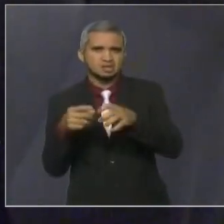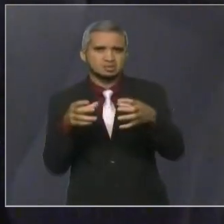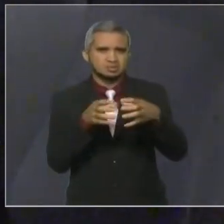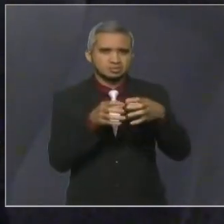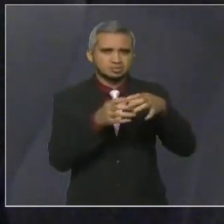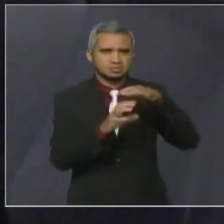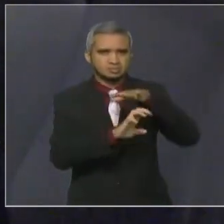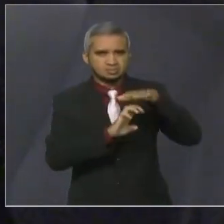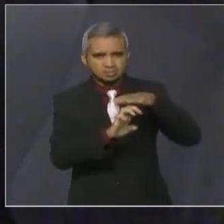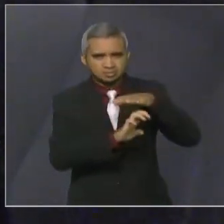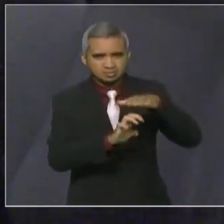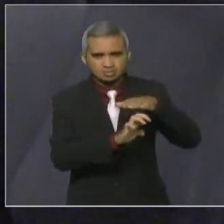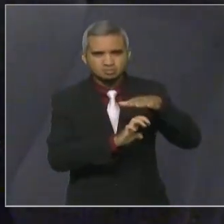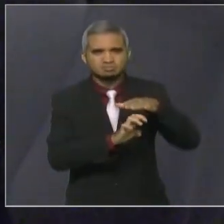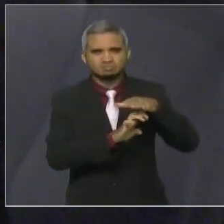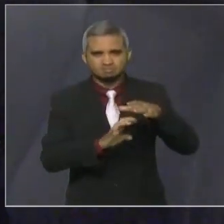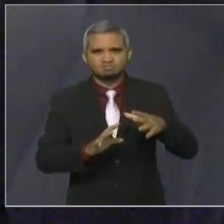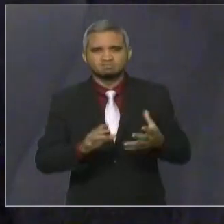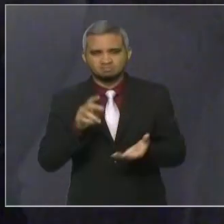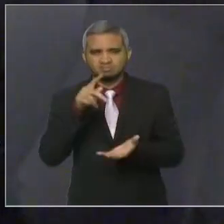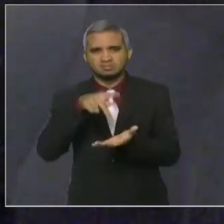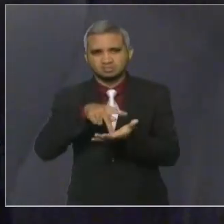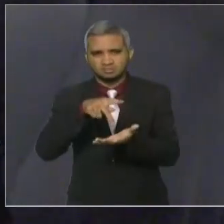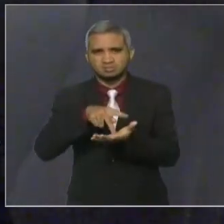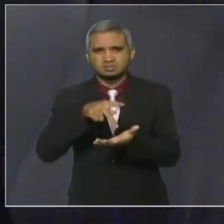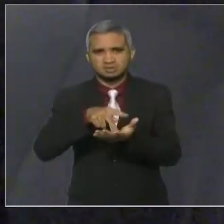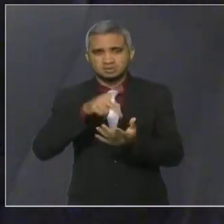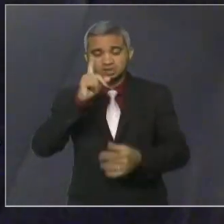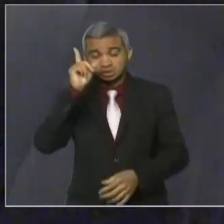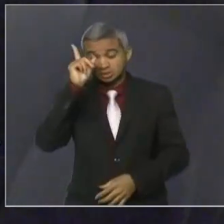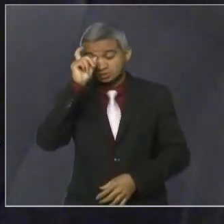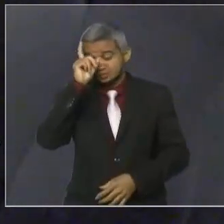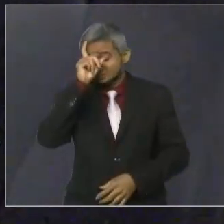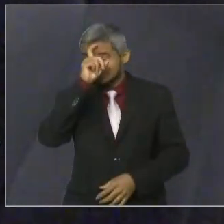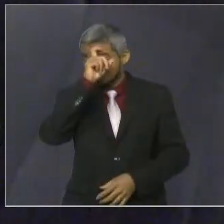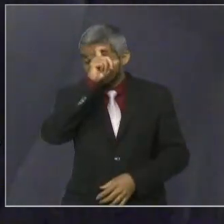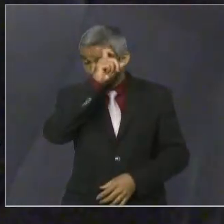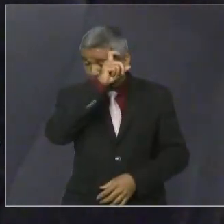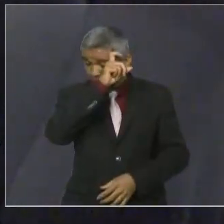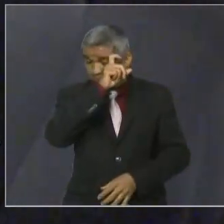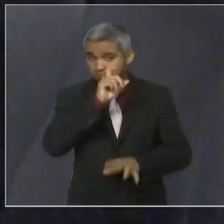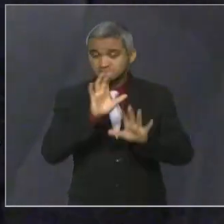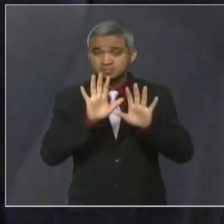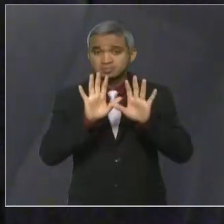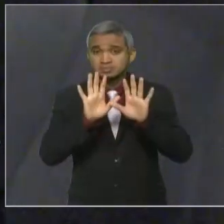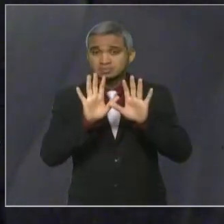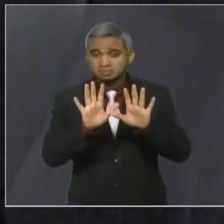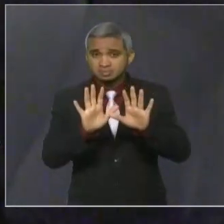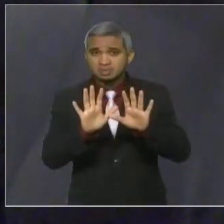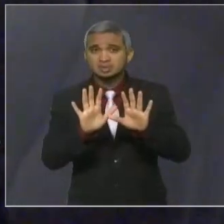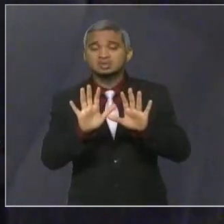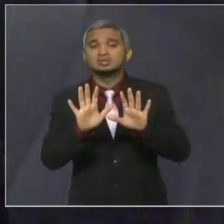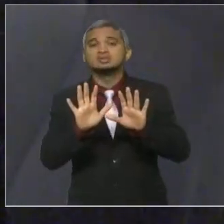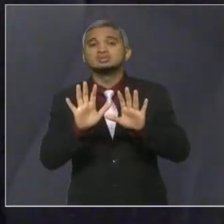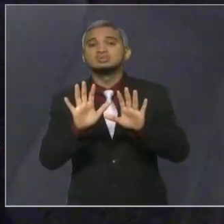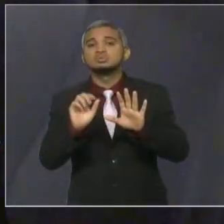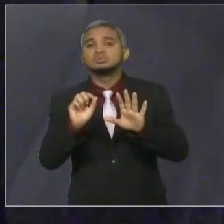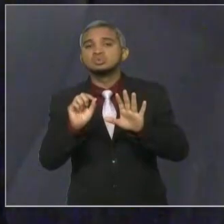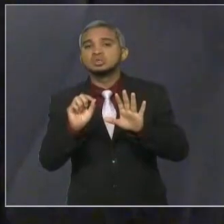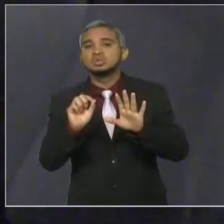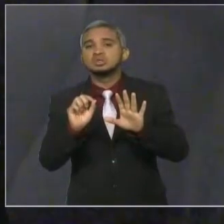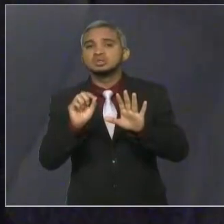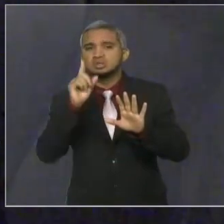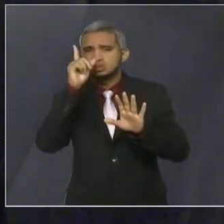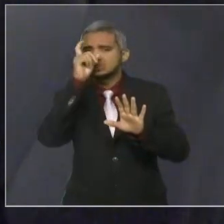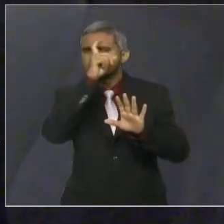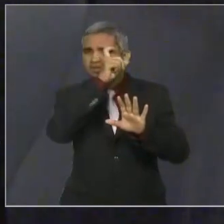fornecedores, porque realmente tem muita dificuldade, mas na ponta está acontecendo, apesar das dificuldades. Eu